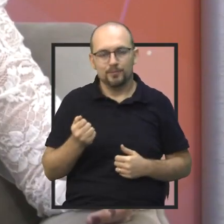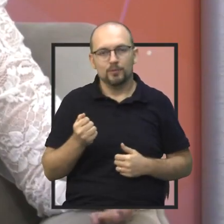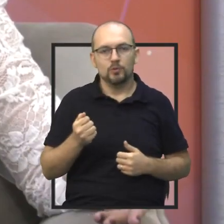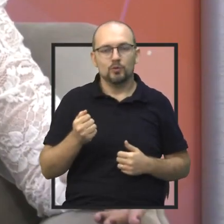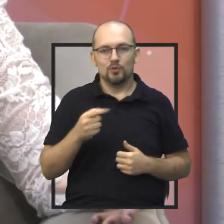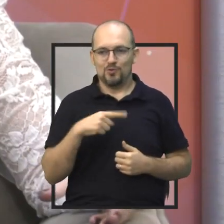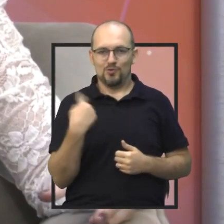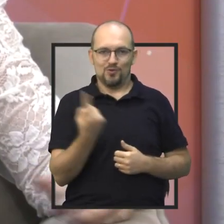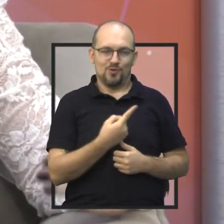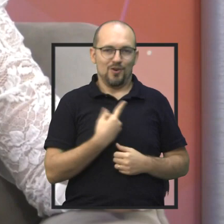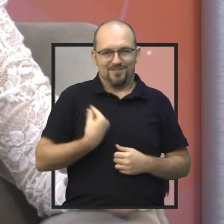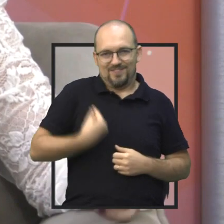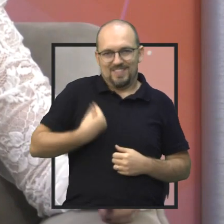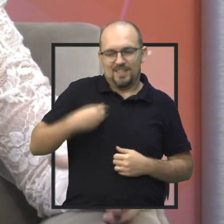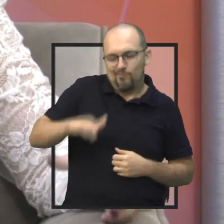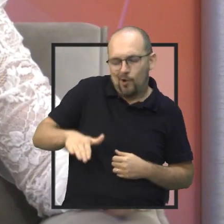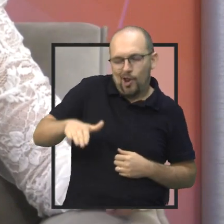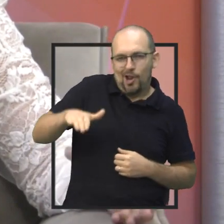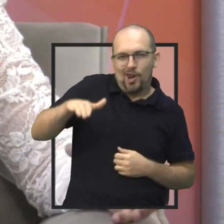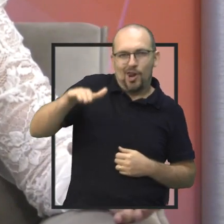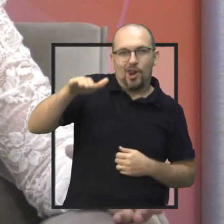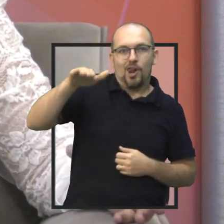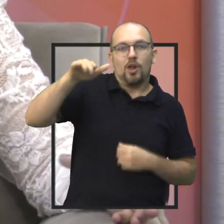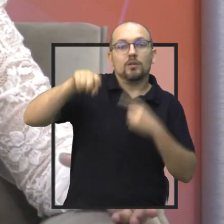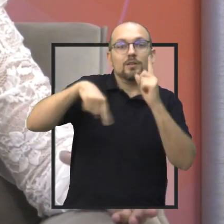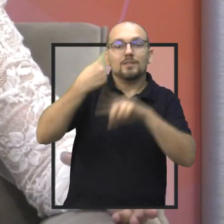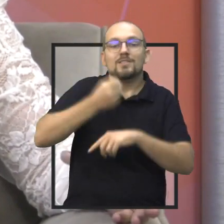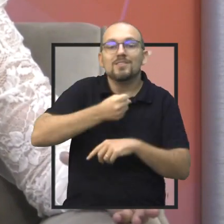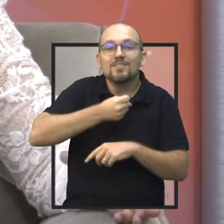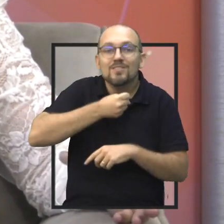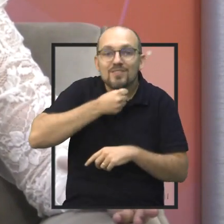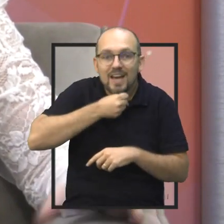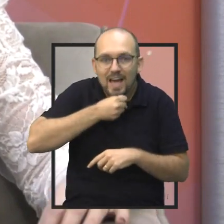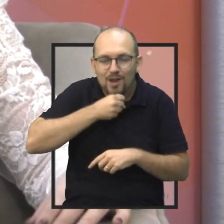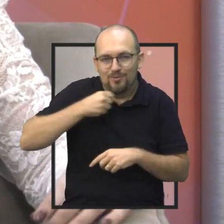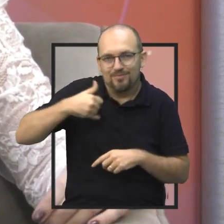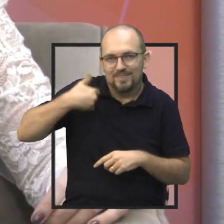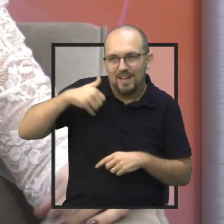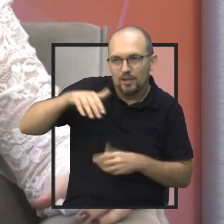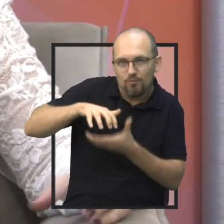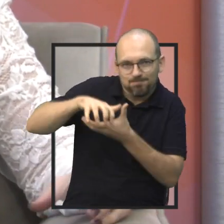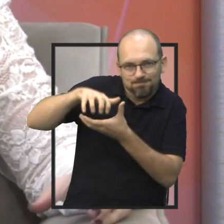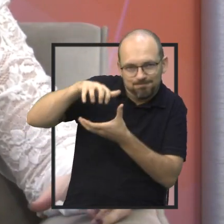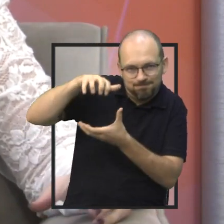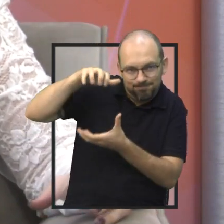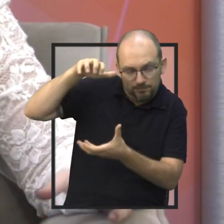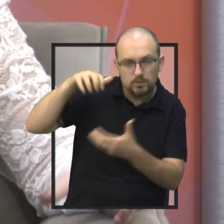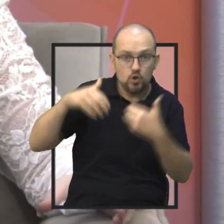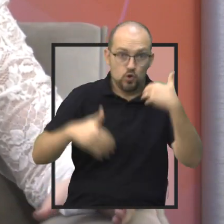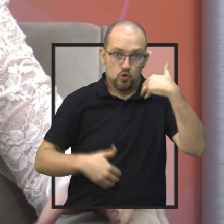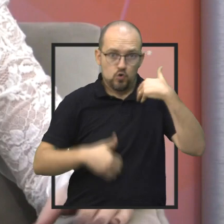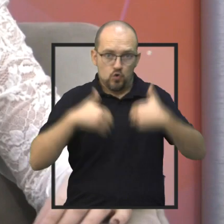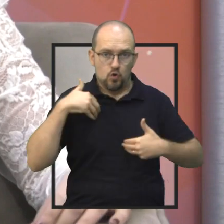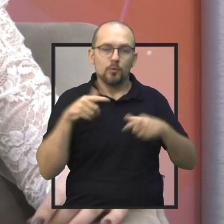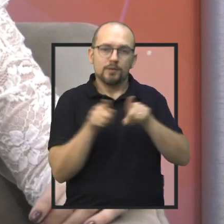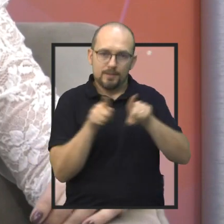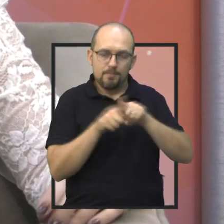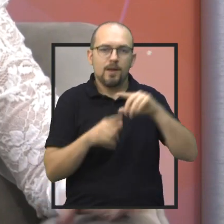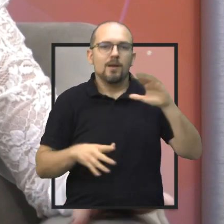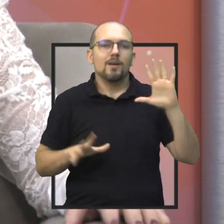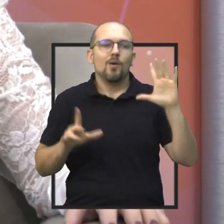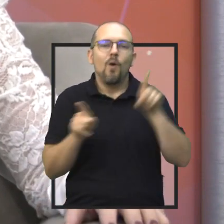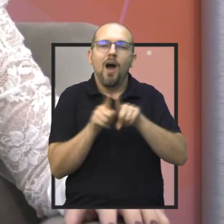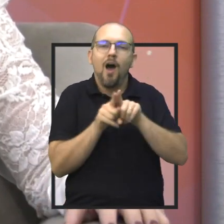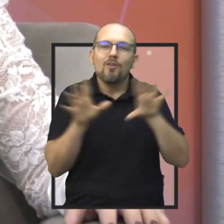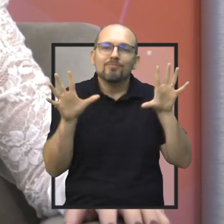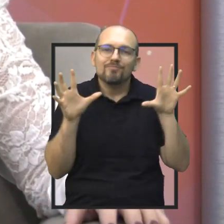outras funções nossas do organismo vão envelhecendo, o sistema imunológico ele também envelhece. Então, a gente chama isso, o termo técnico, a imunossenescência,